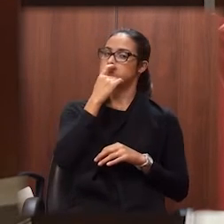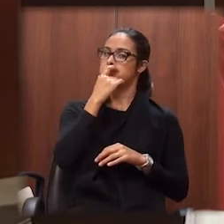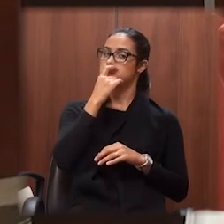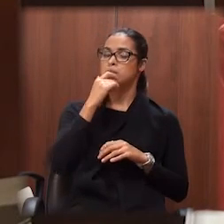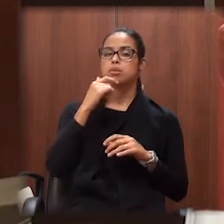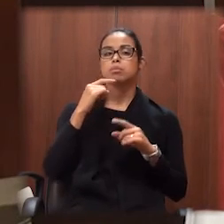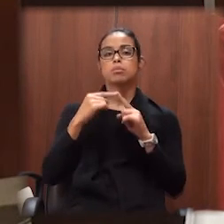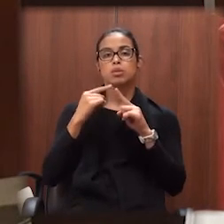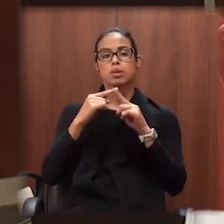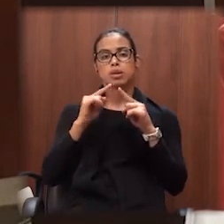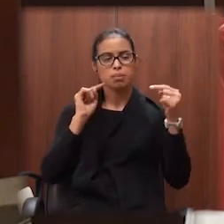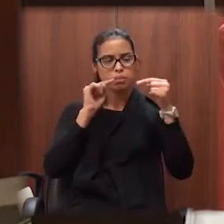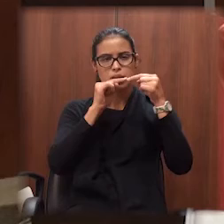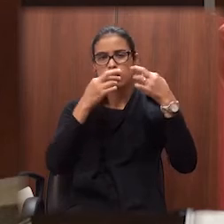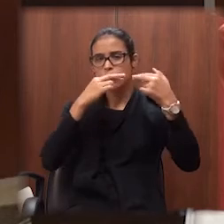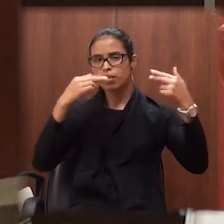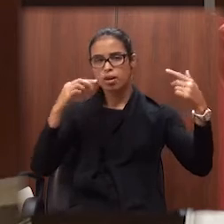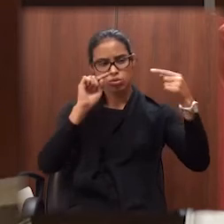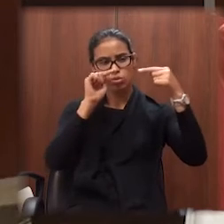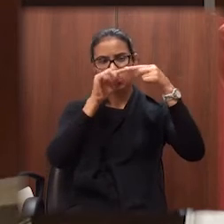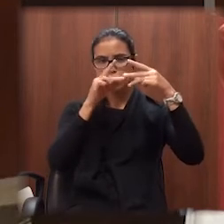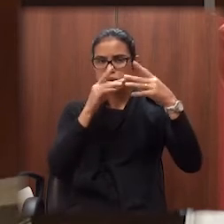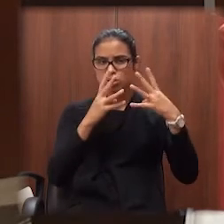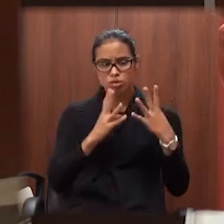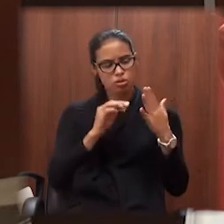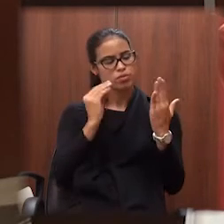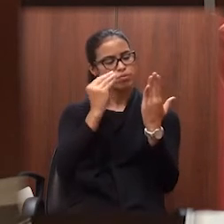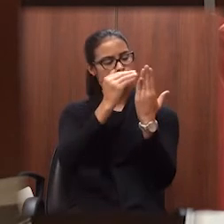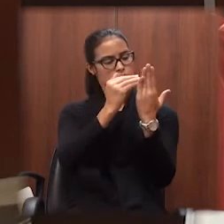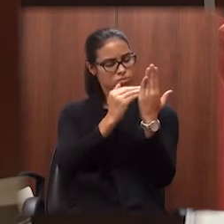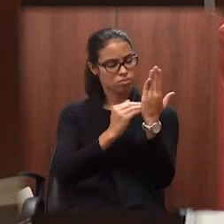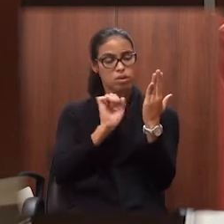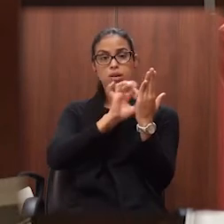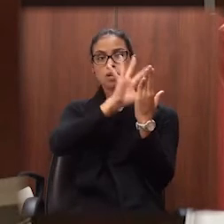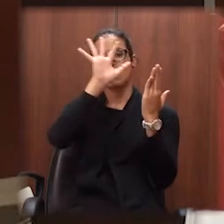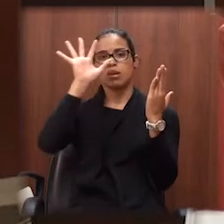nos objetivos, aparece com clareza o